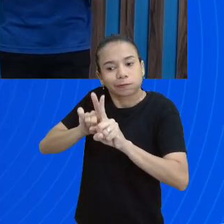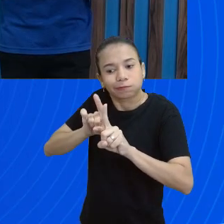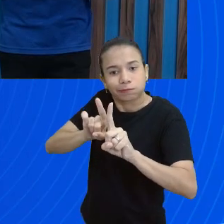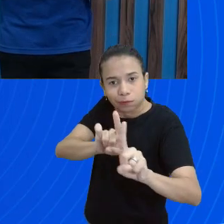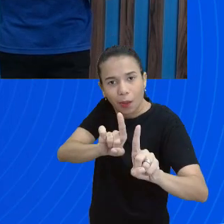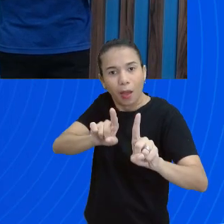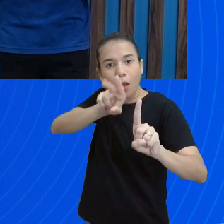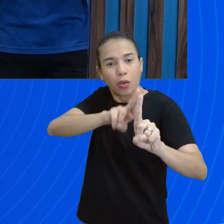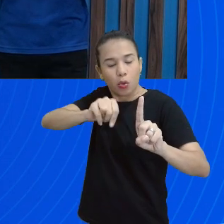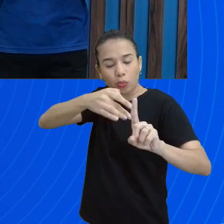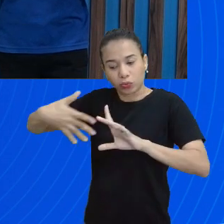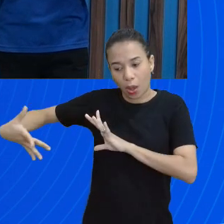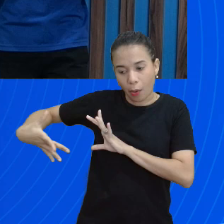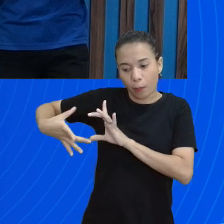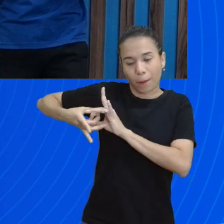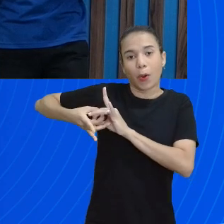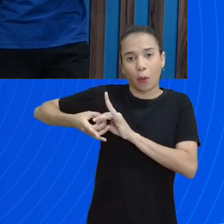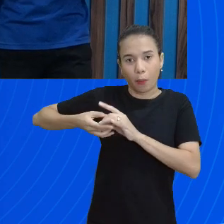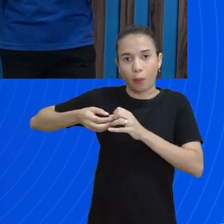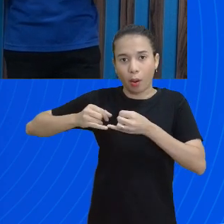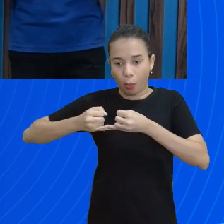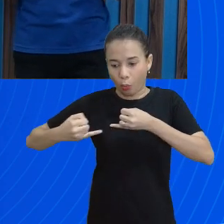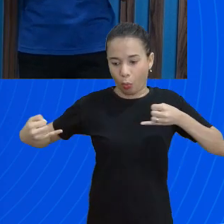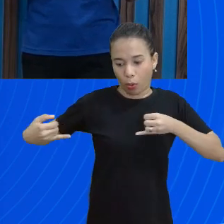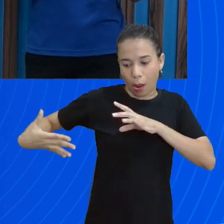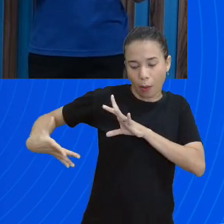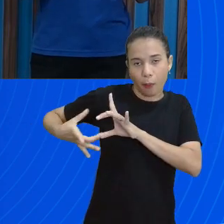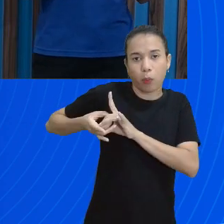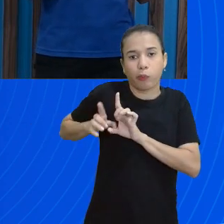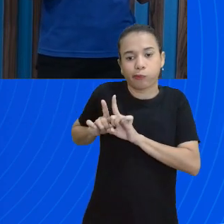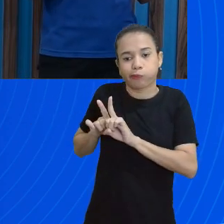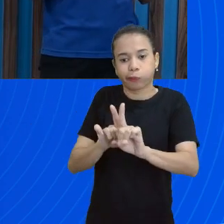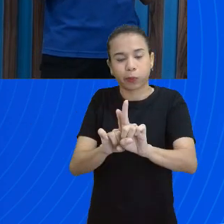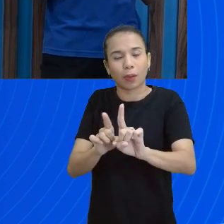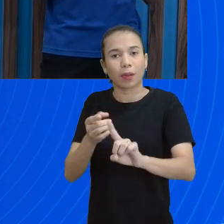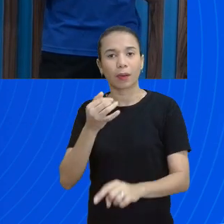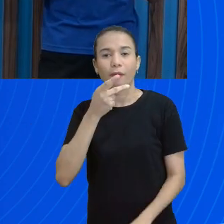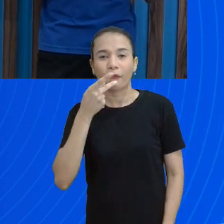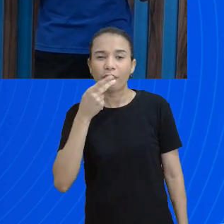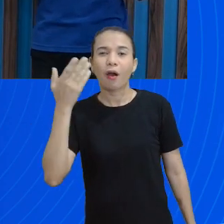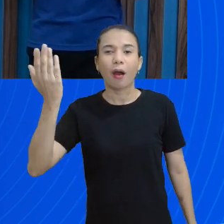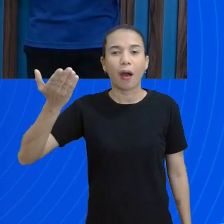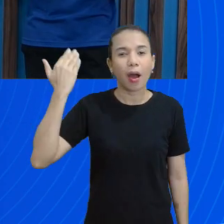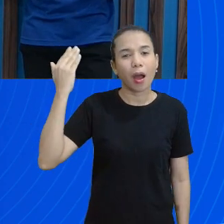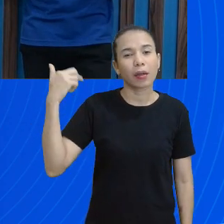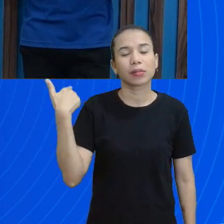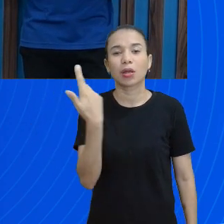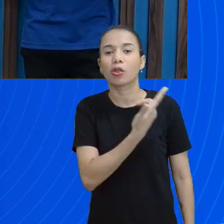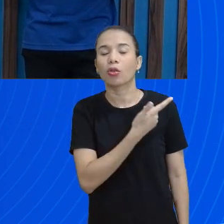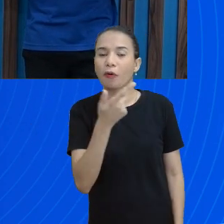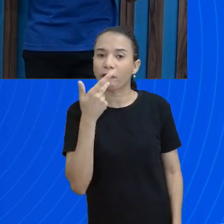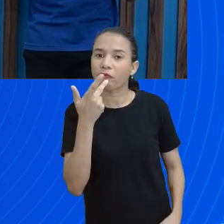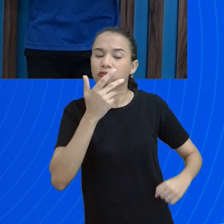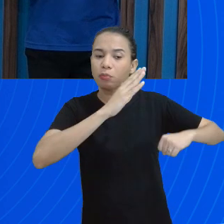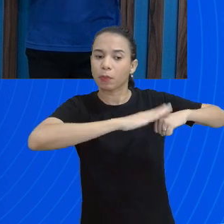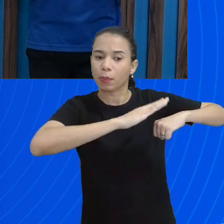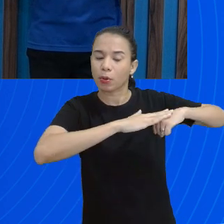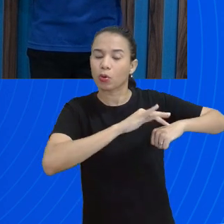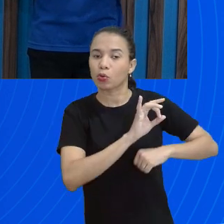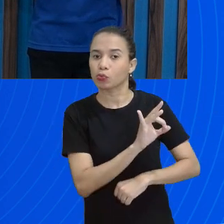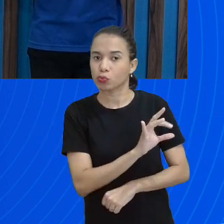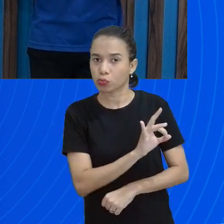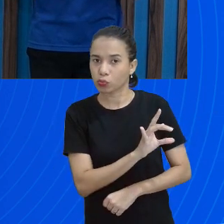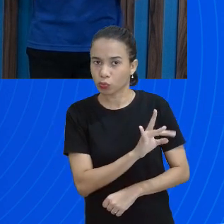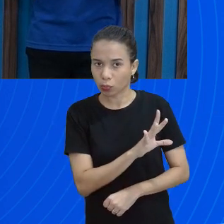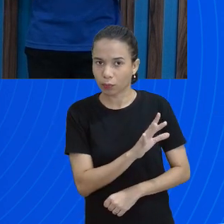aí um cordão de ligação. Então percebam que antes a gente estava falando de atletas que competem sozinhos,